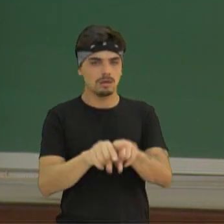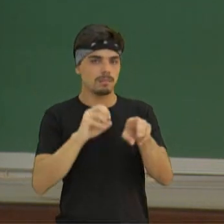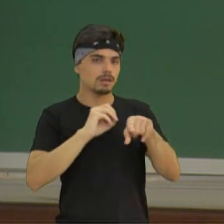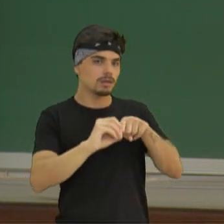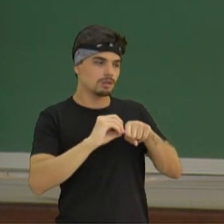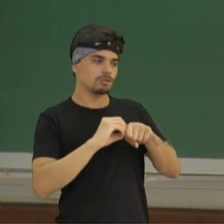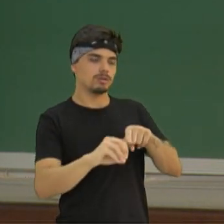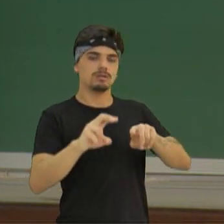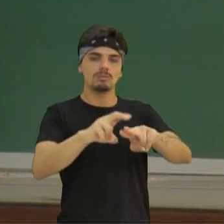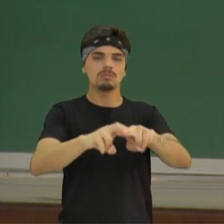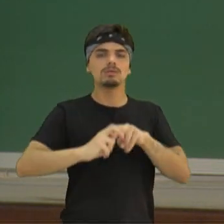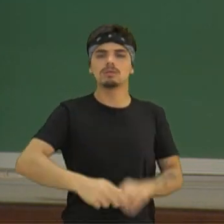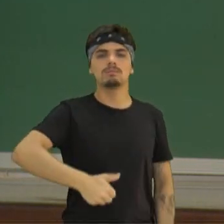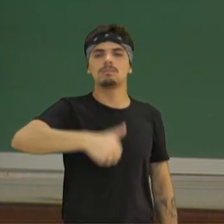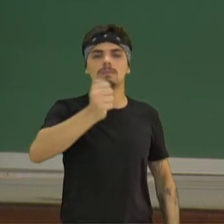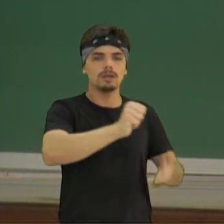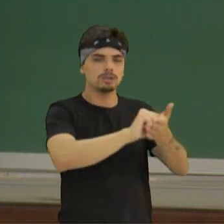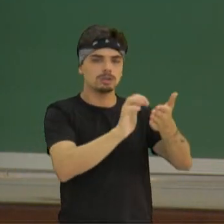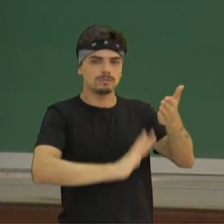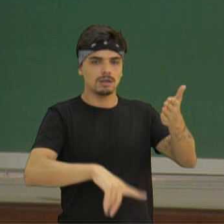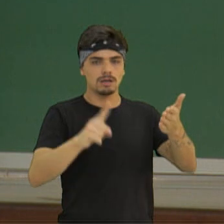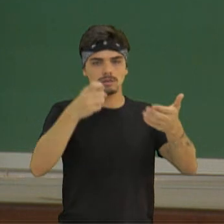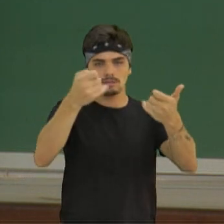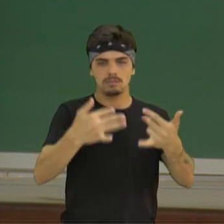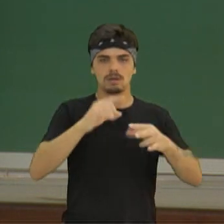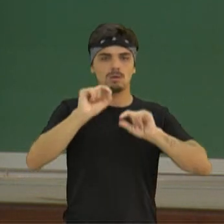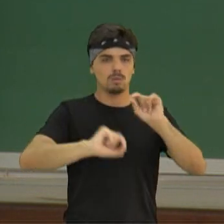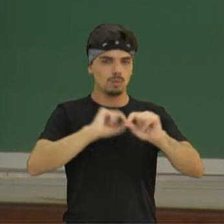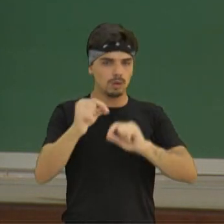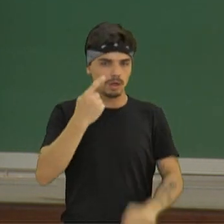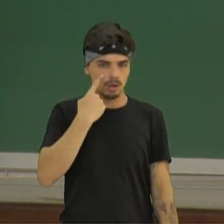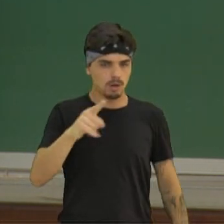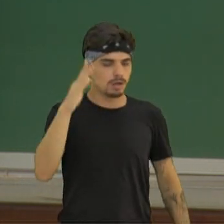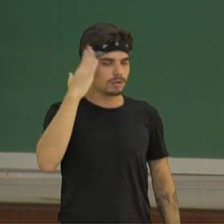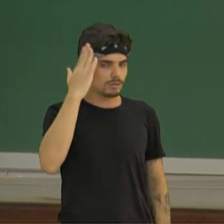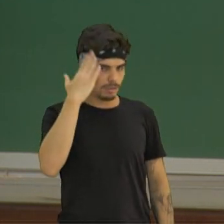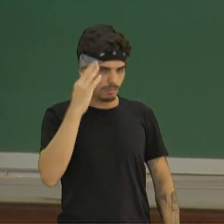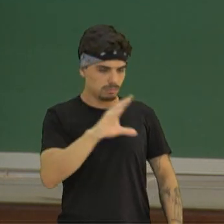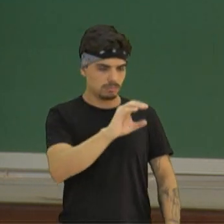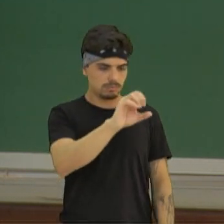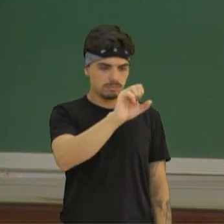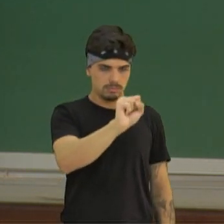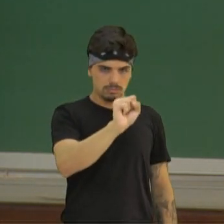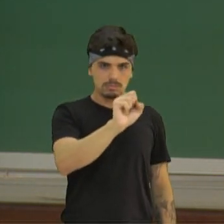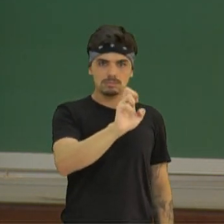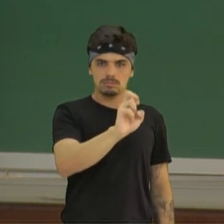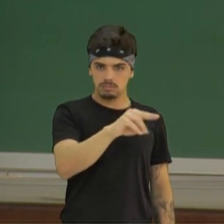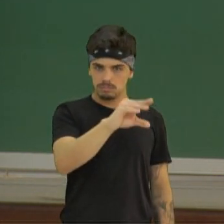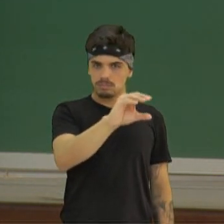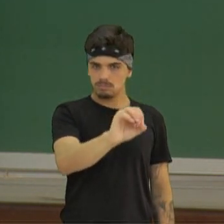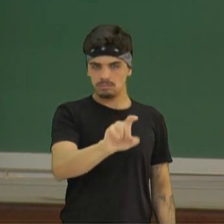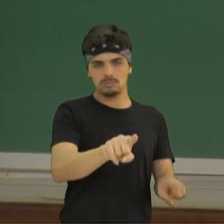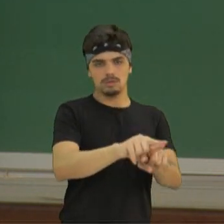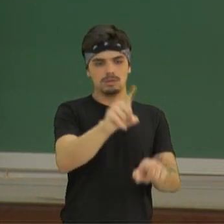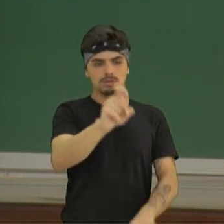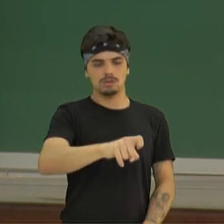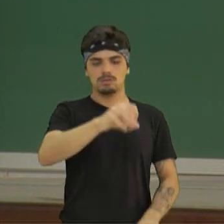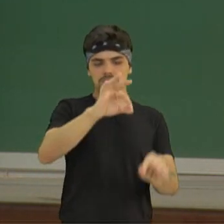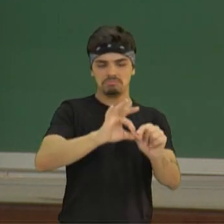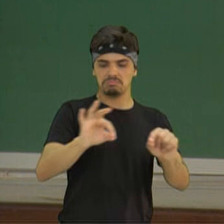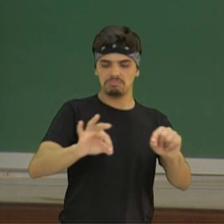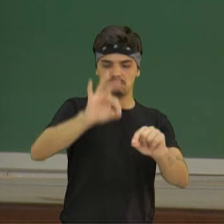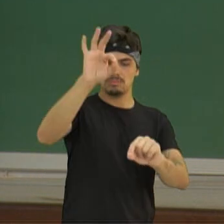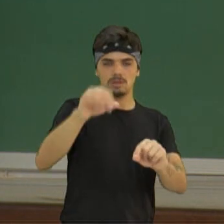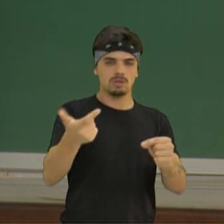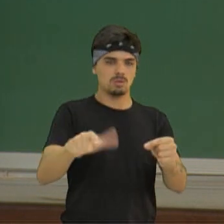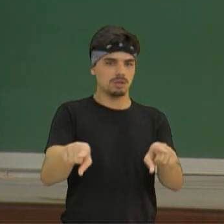tangente. Então, a primeira atividade diz assim: sabendo que o cosseno de x, quer dizer, não é dado ângulo, né, nem